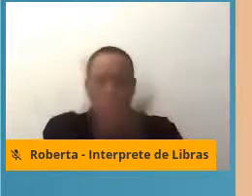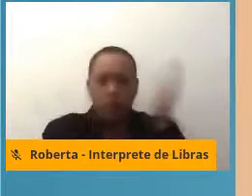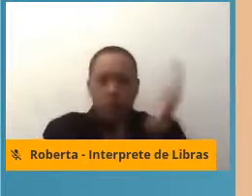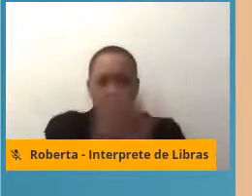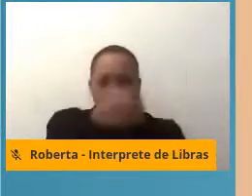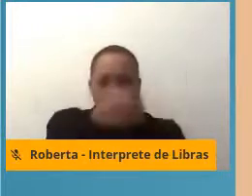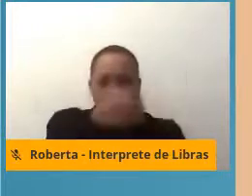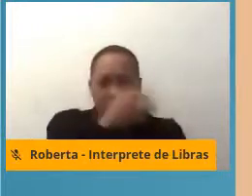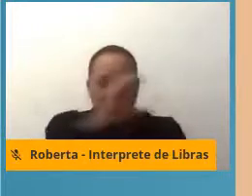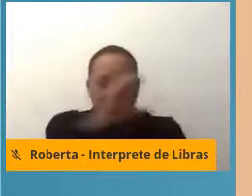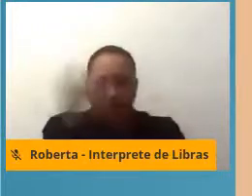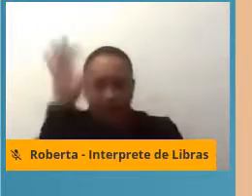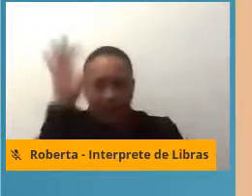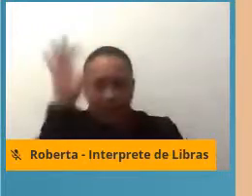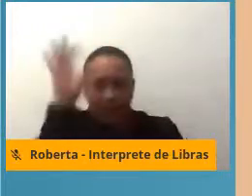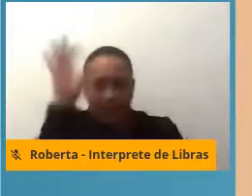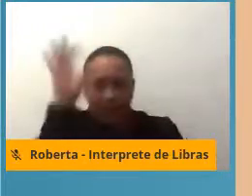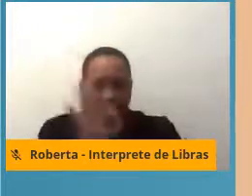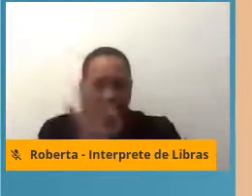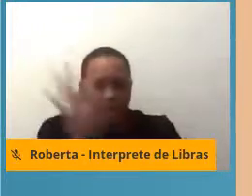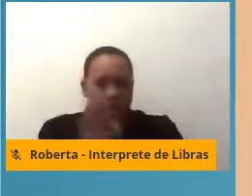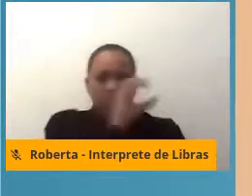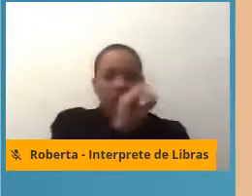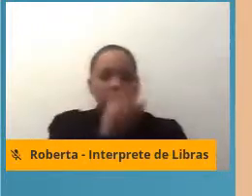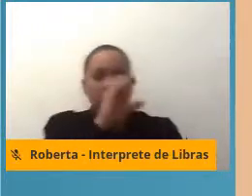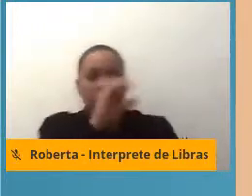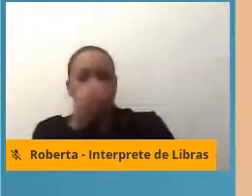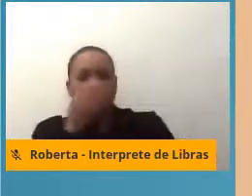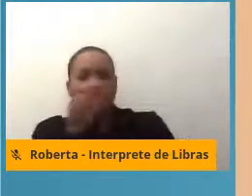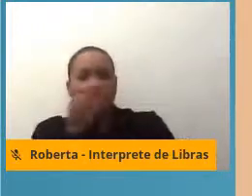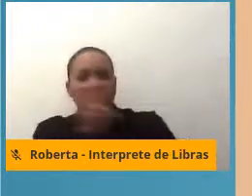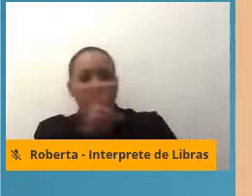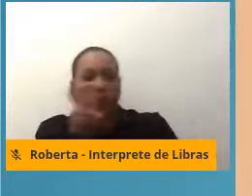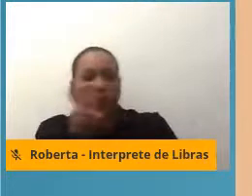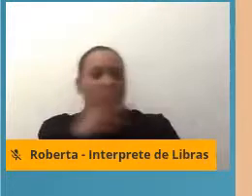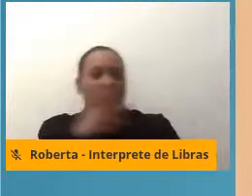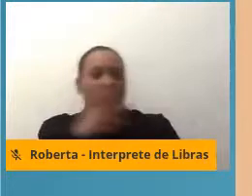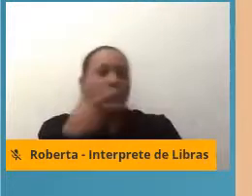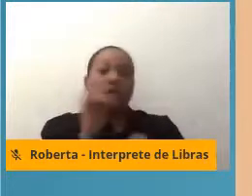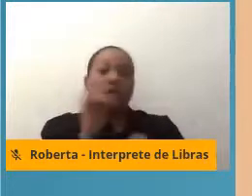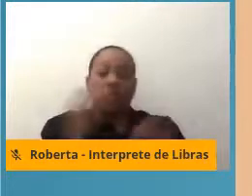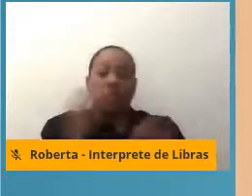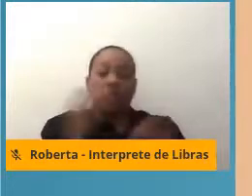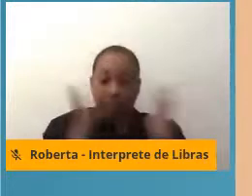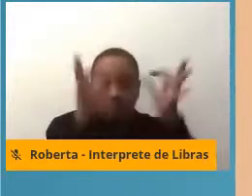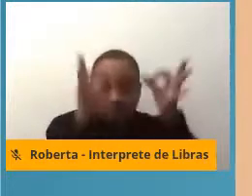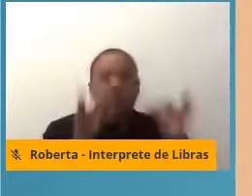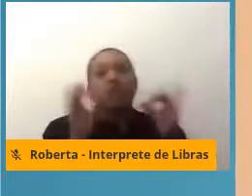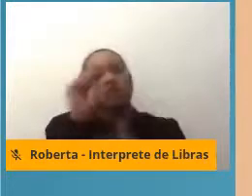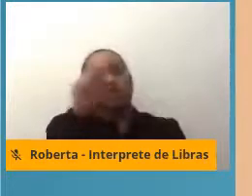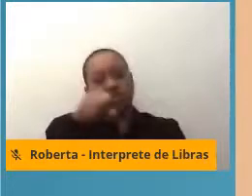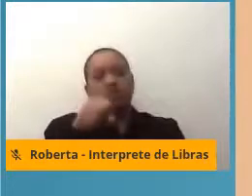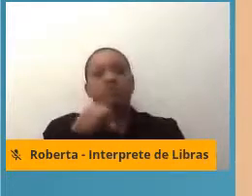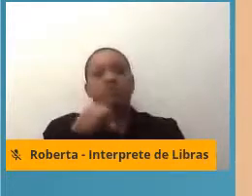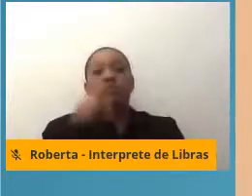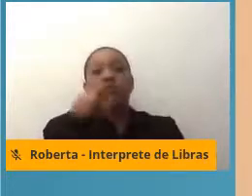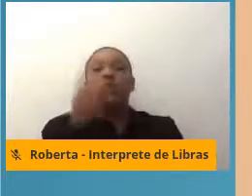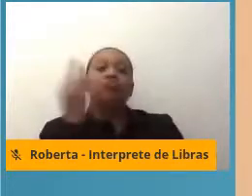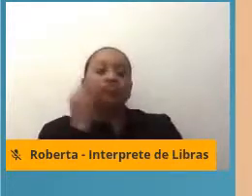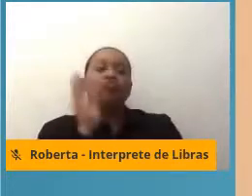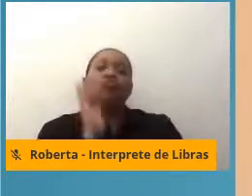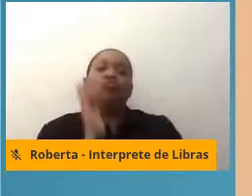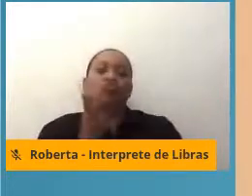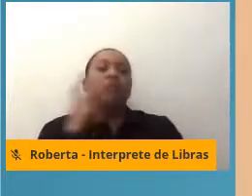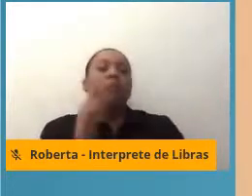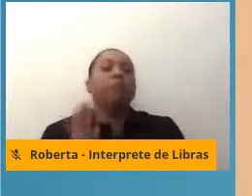período adequado, sim. Esse teste, esse outro aqui, ó, pela mesma metodologia, ele está me dando um